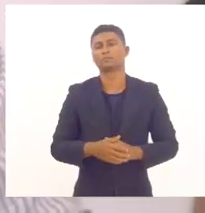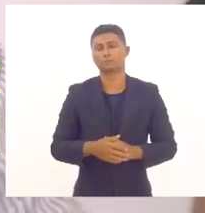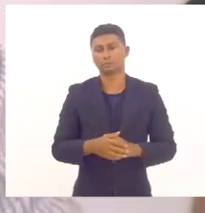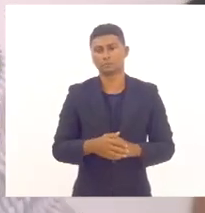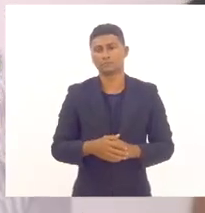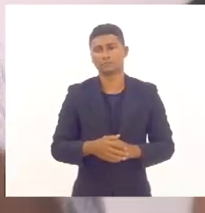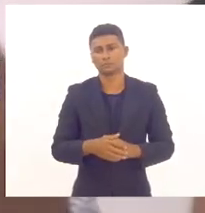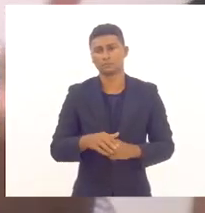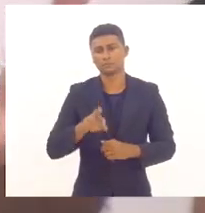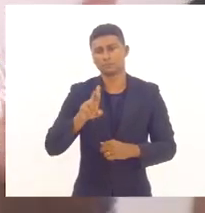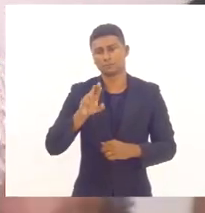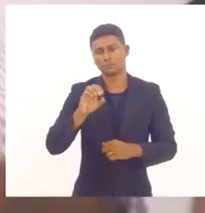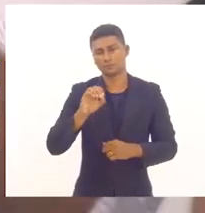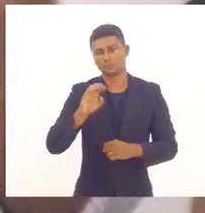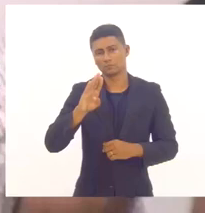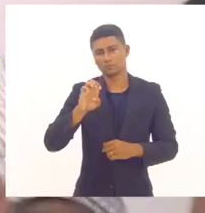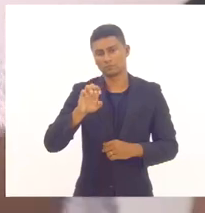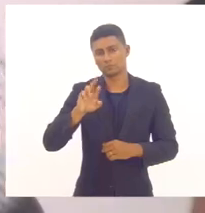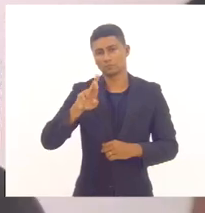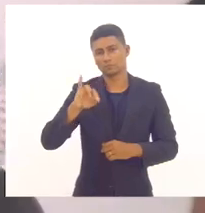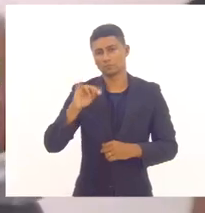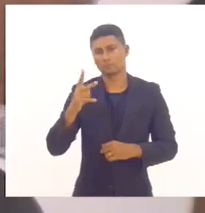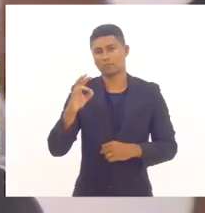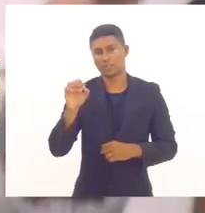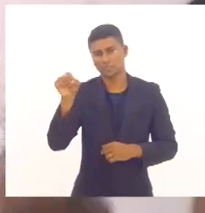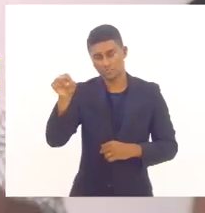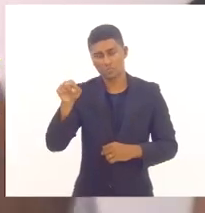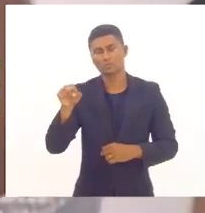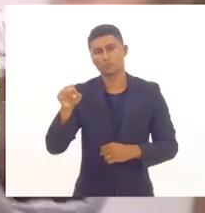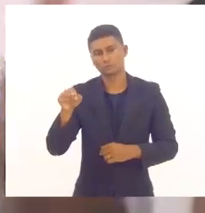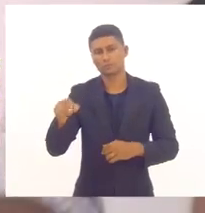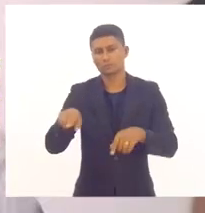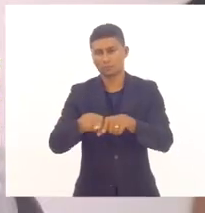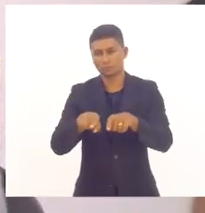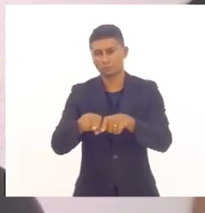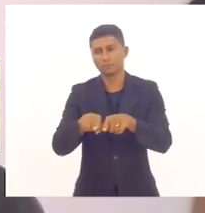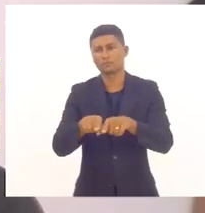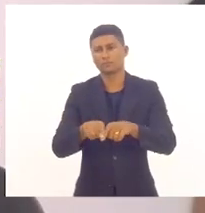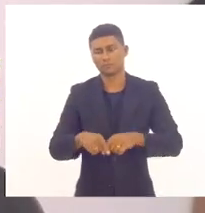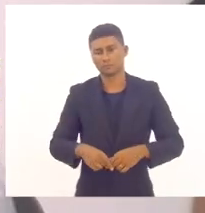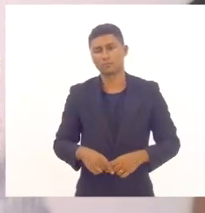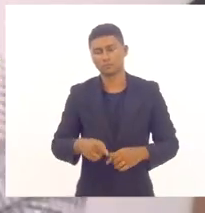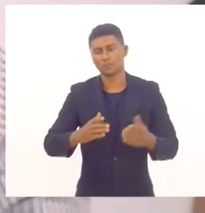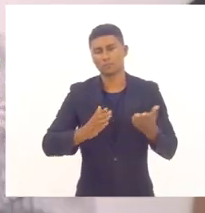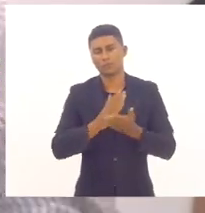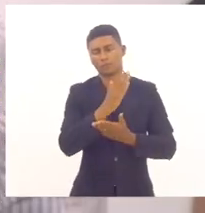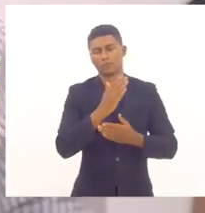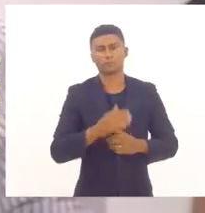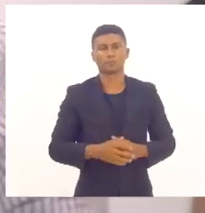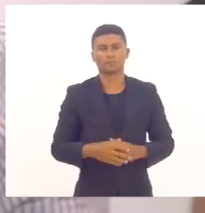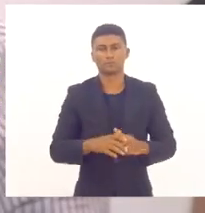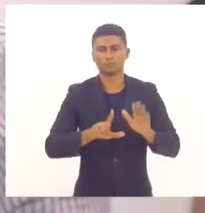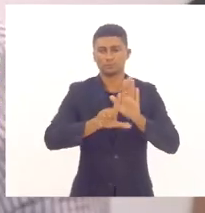no caso, o Robertinho está implementando, junto, né, que acabou de ser aprovada, que é essa lei